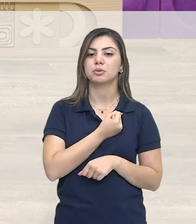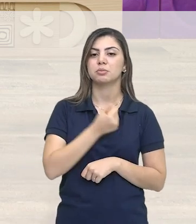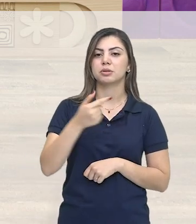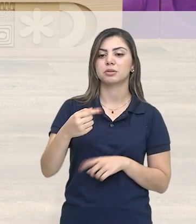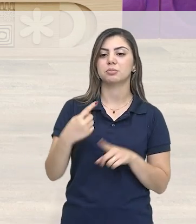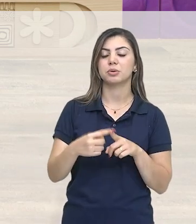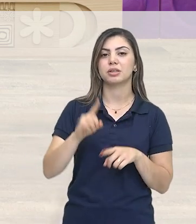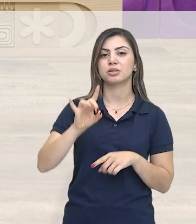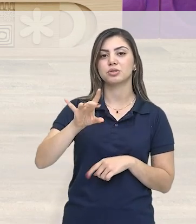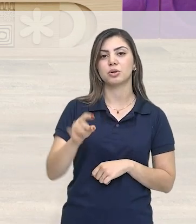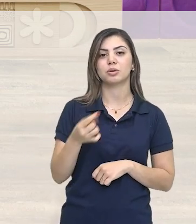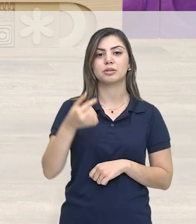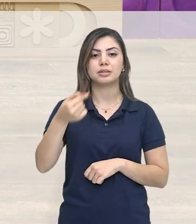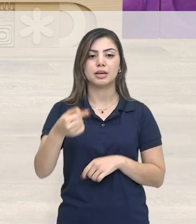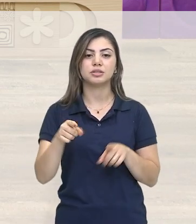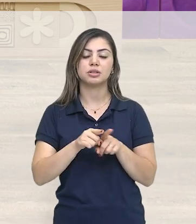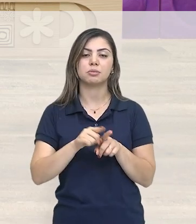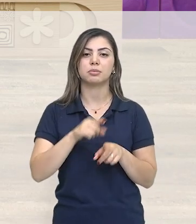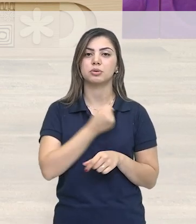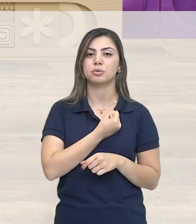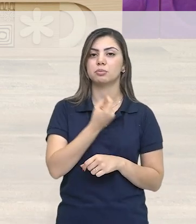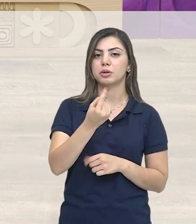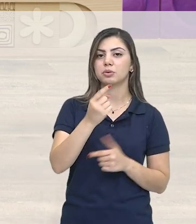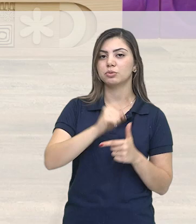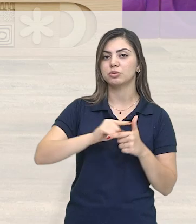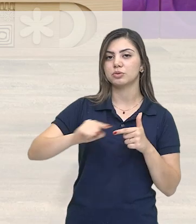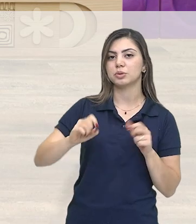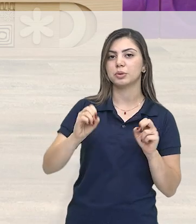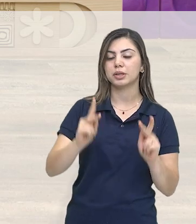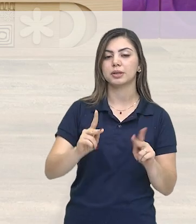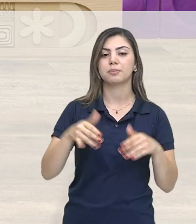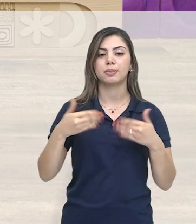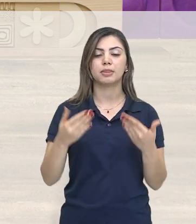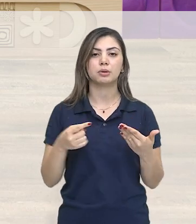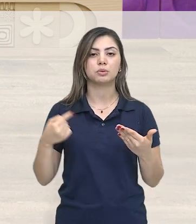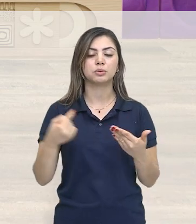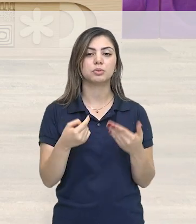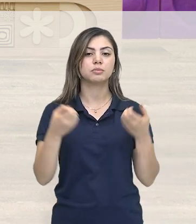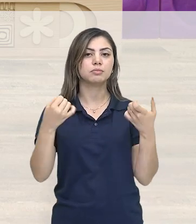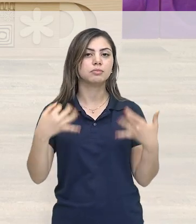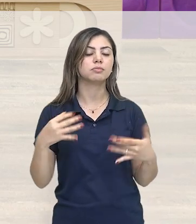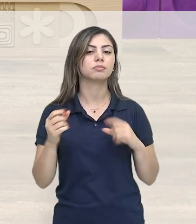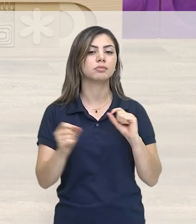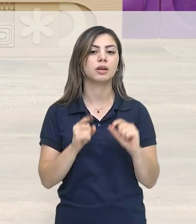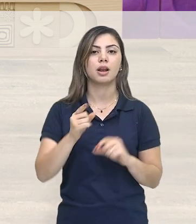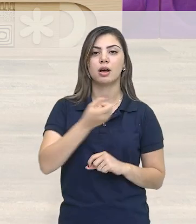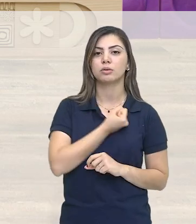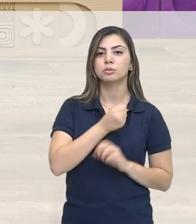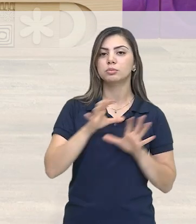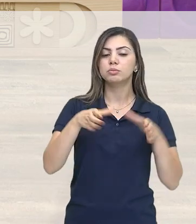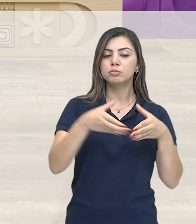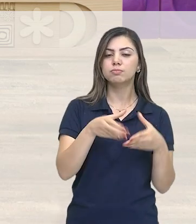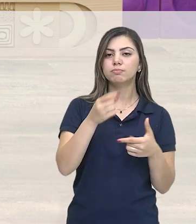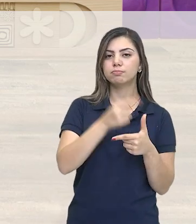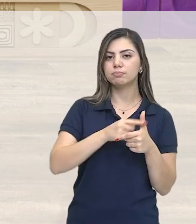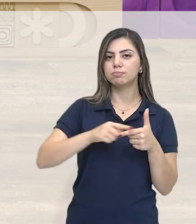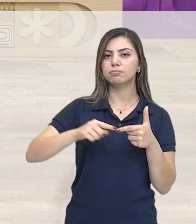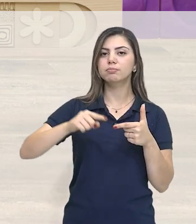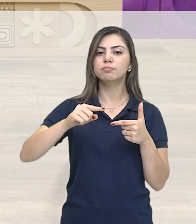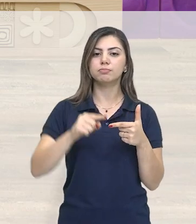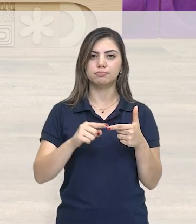7, que é ele mesmo, e o 1 como divisores. Então, o que a gente pode dizer aqui sobre os números primos? Vamos